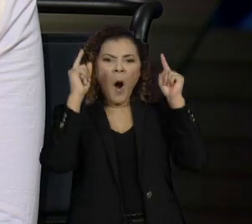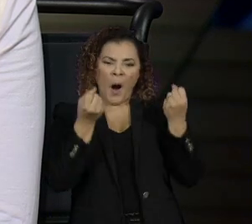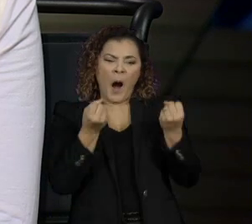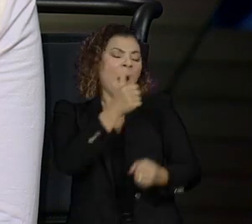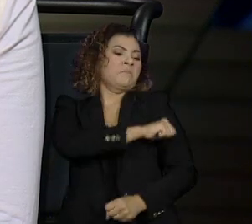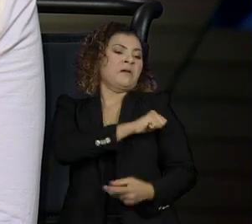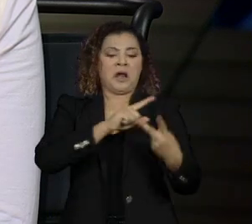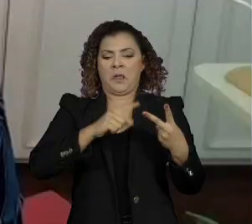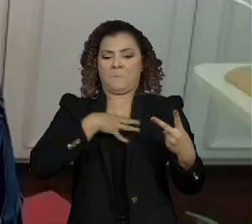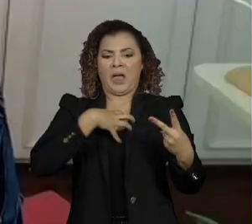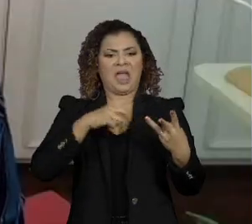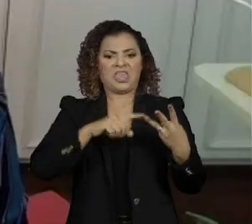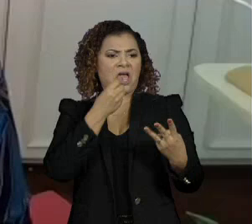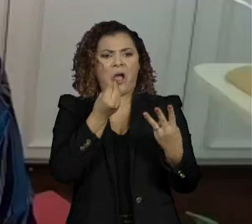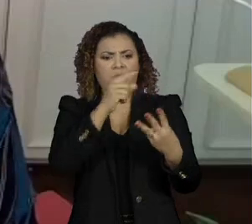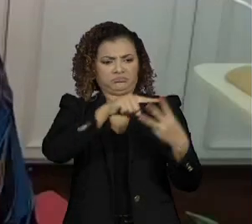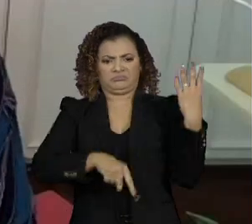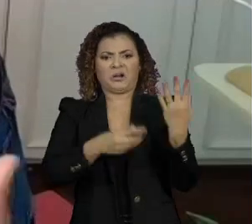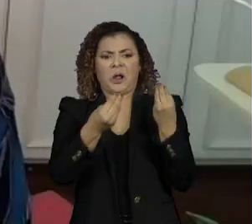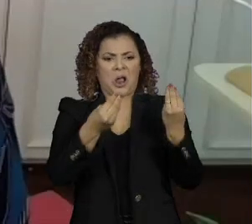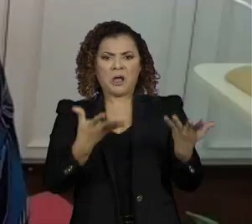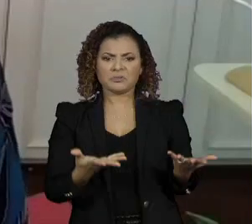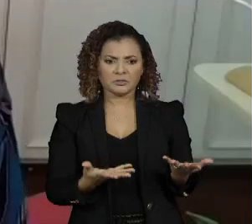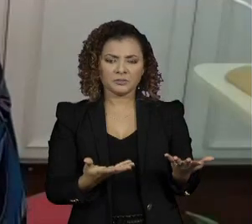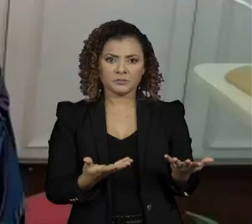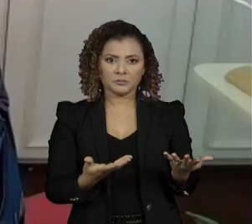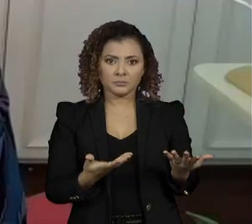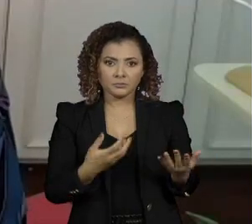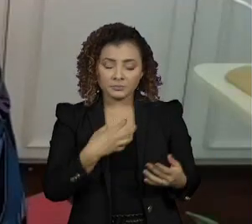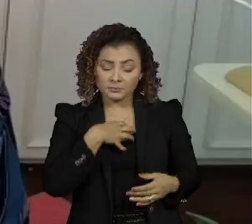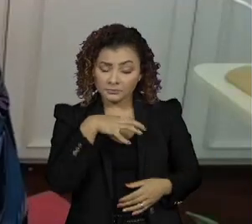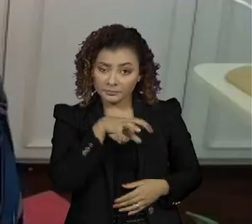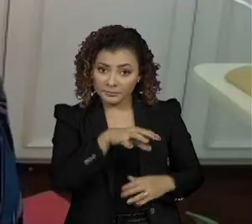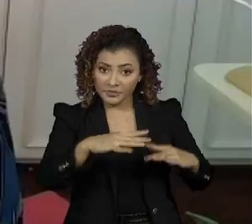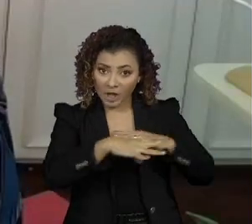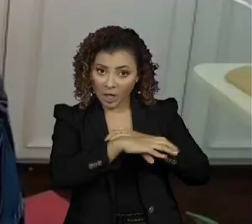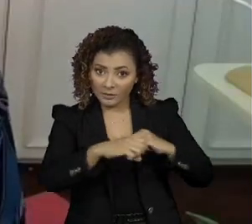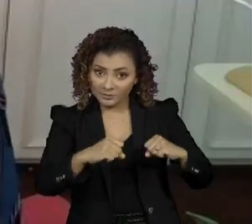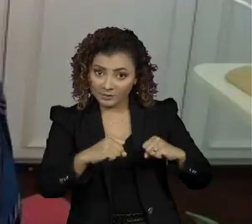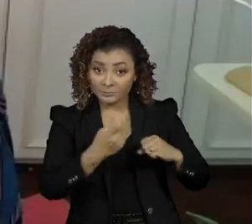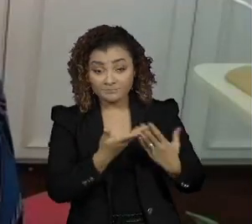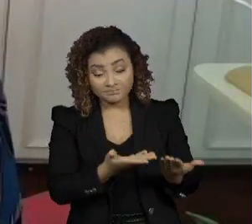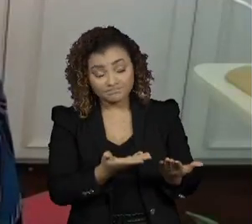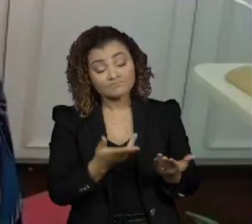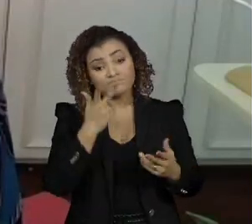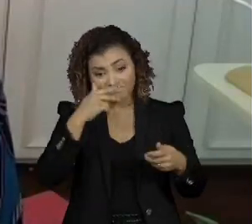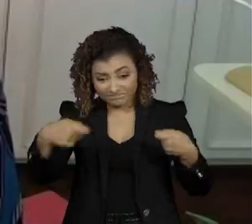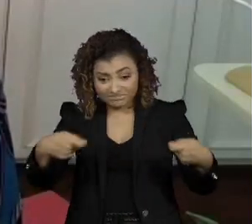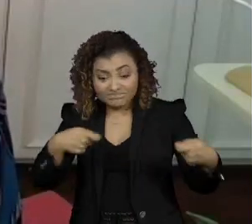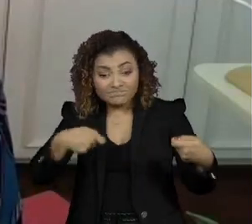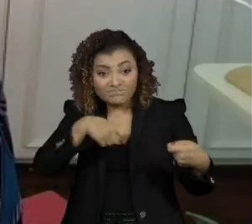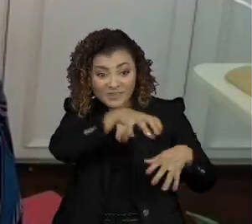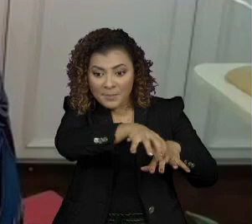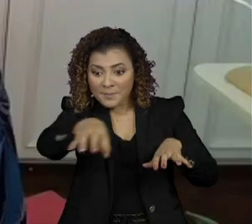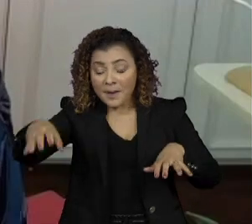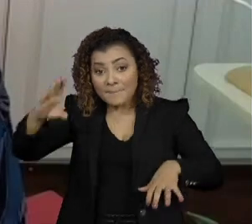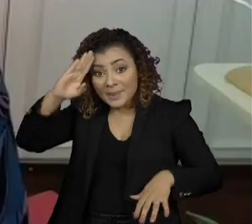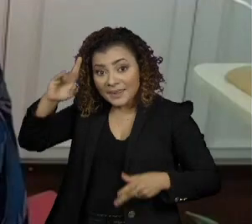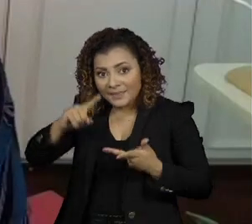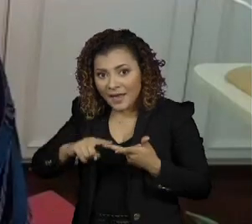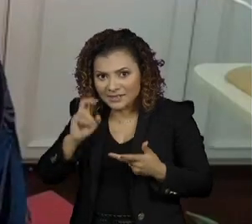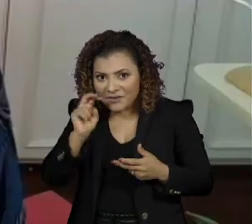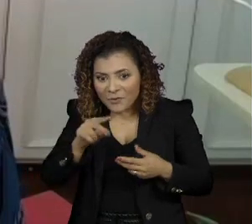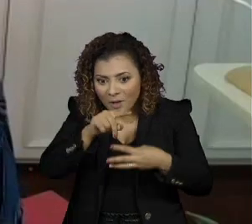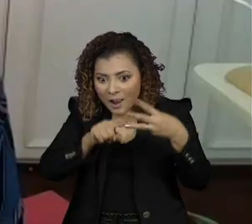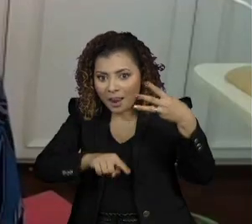absurdo do ponto de vista jurídico. Tudo indica que esse atrito entre as autoridades militares, que